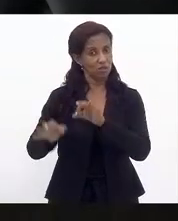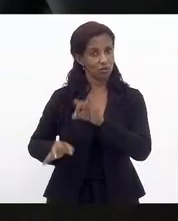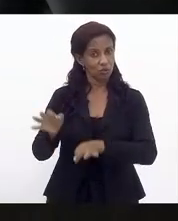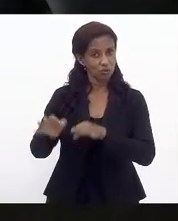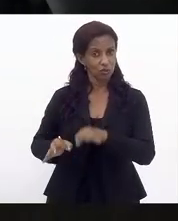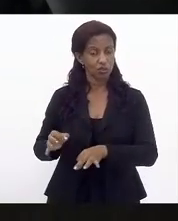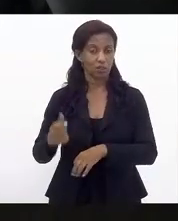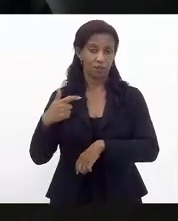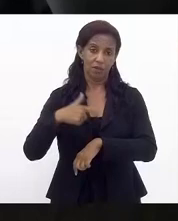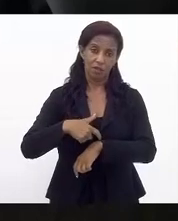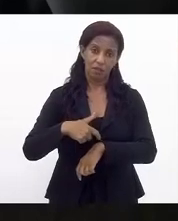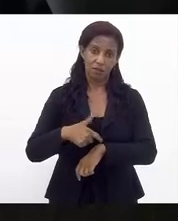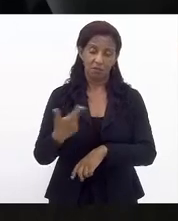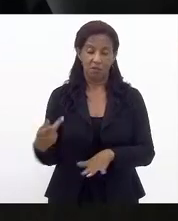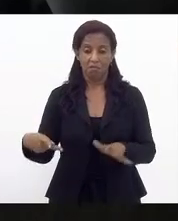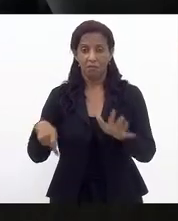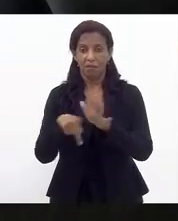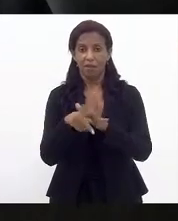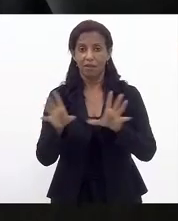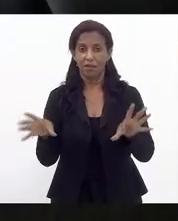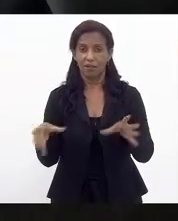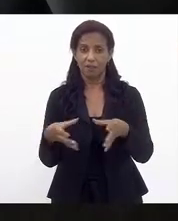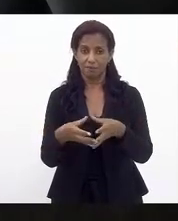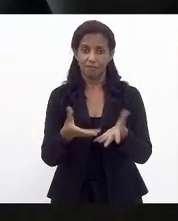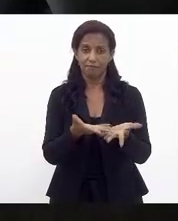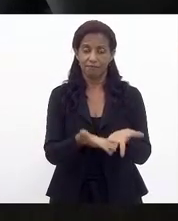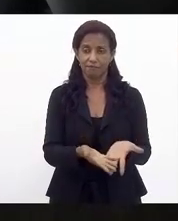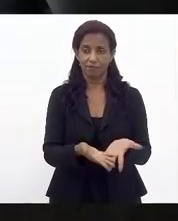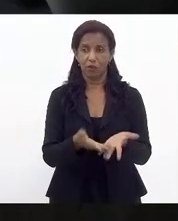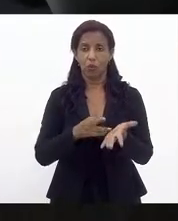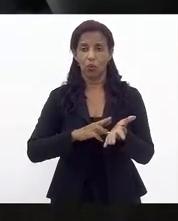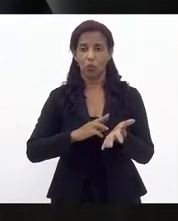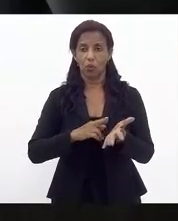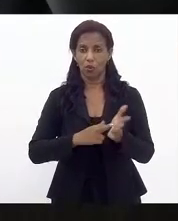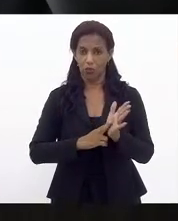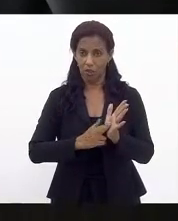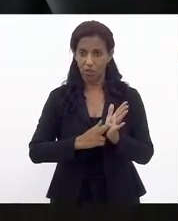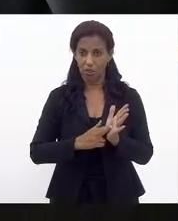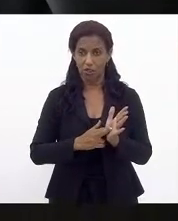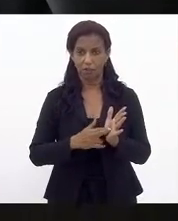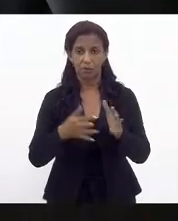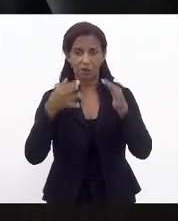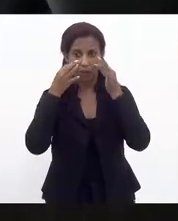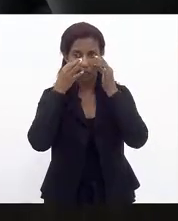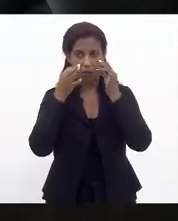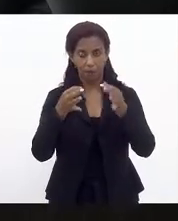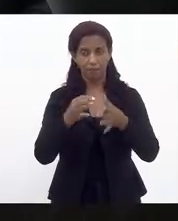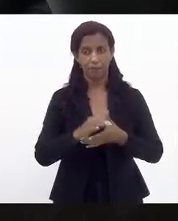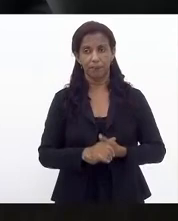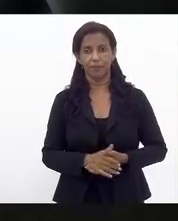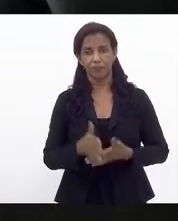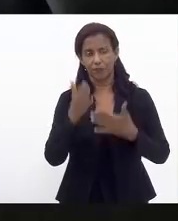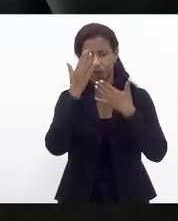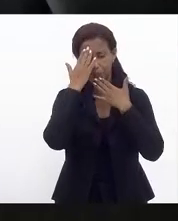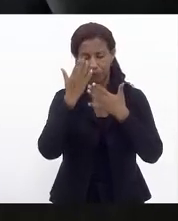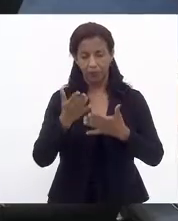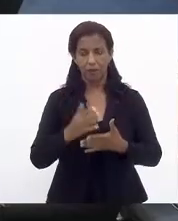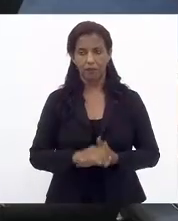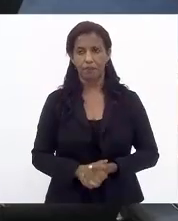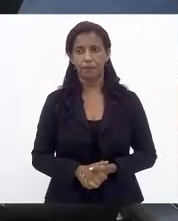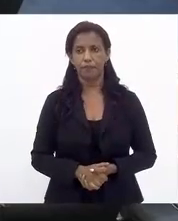mas nesse momento faz parte do Regime tão cruel chamar atenção para o seu desses pontos Obrigado